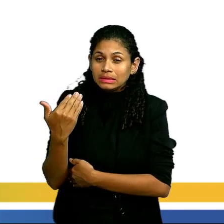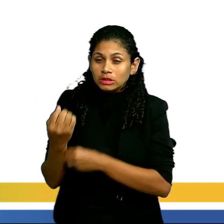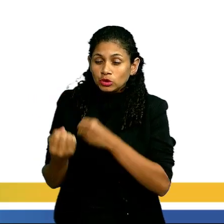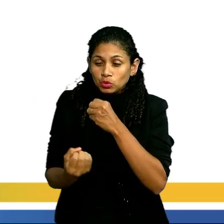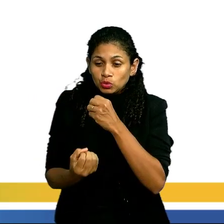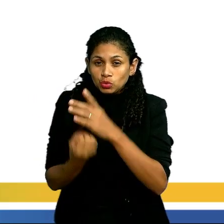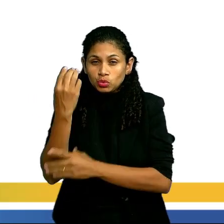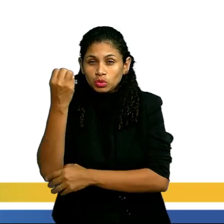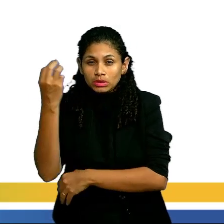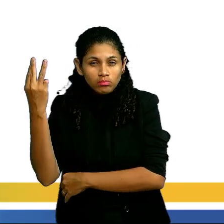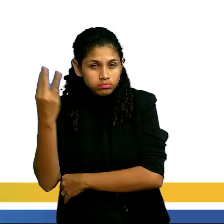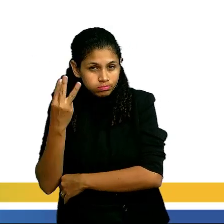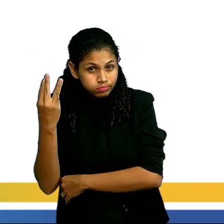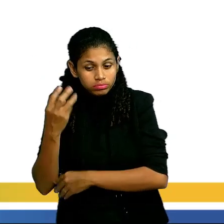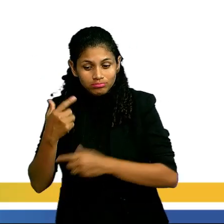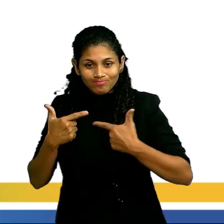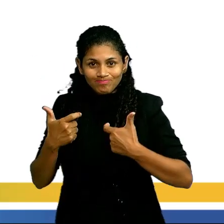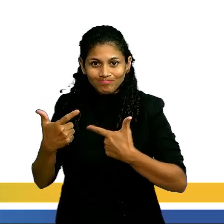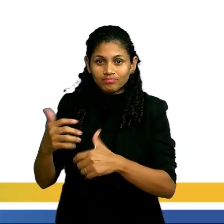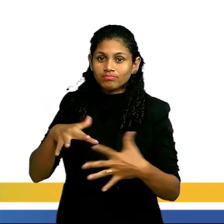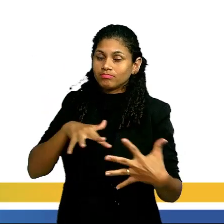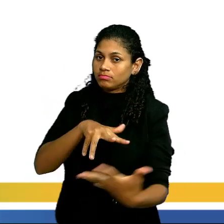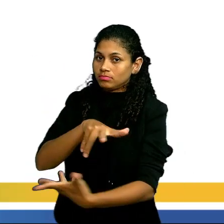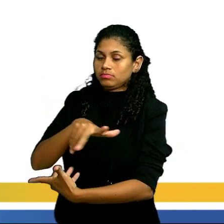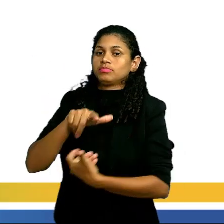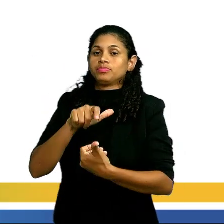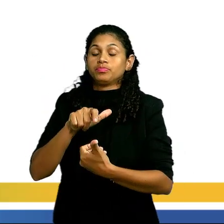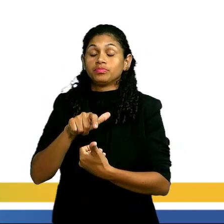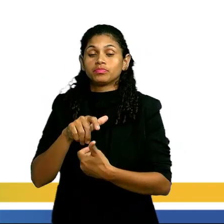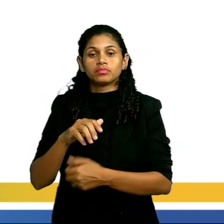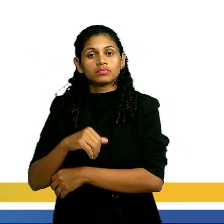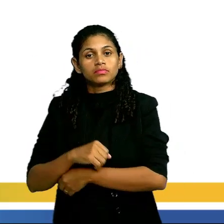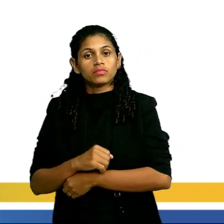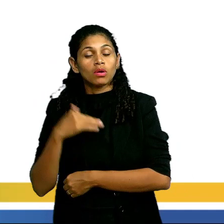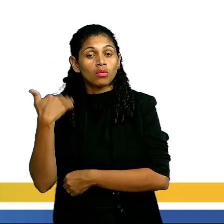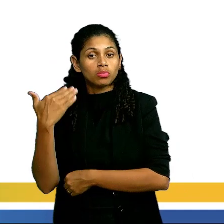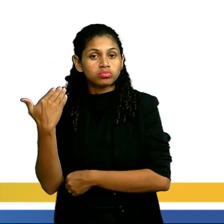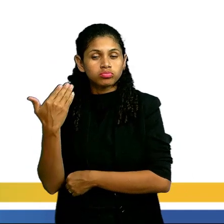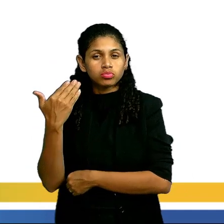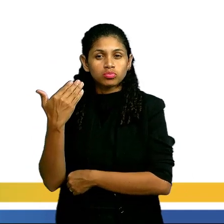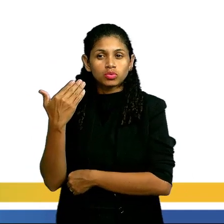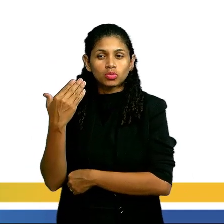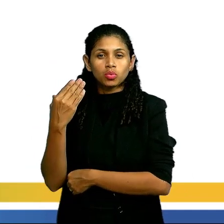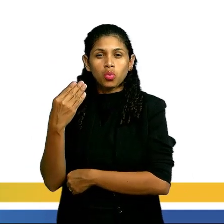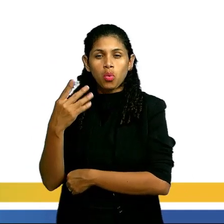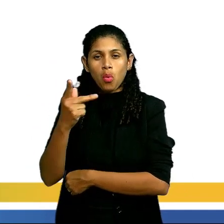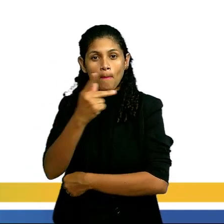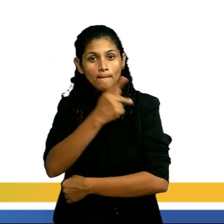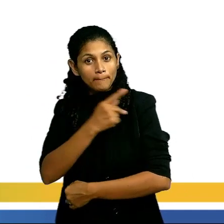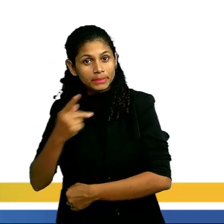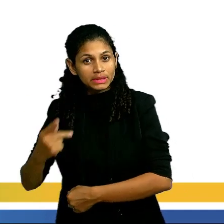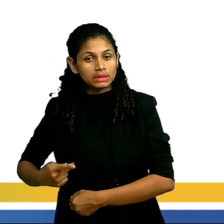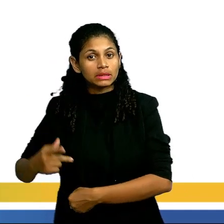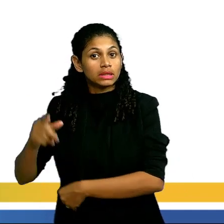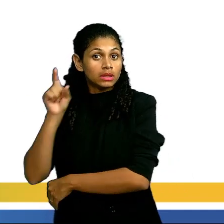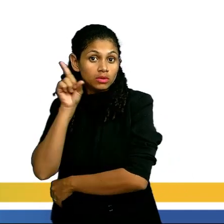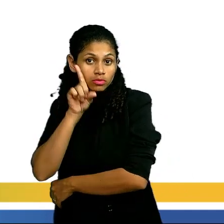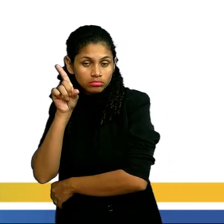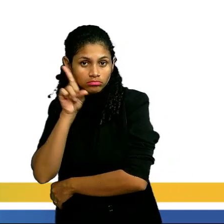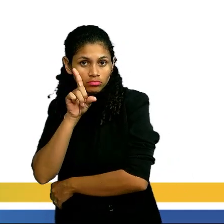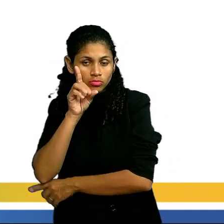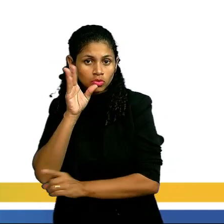Mundial. Quando o presidente americano John Kennedy descobriu, né, essas bases e